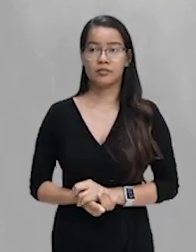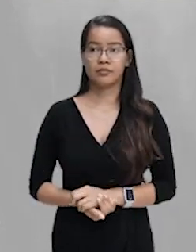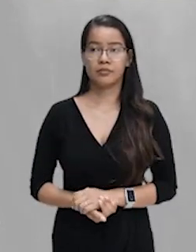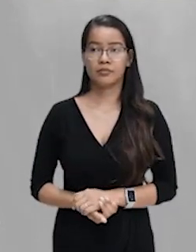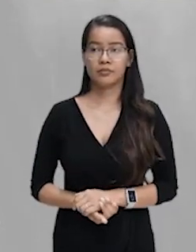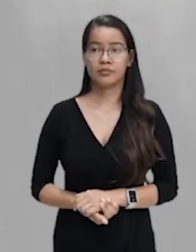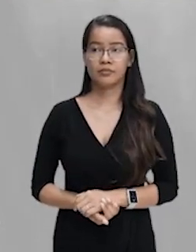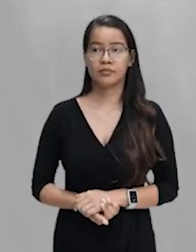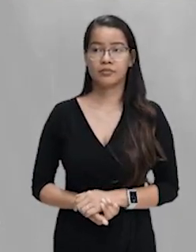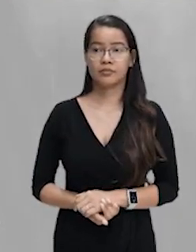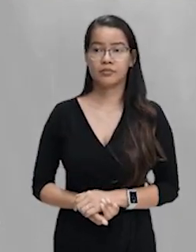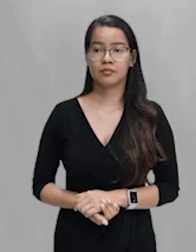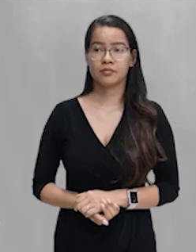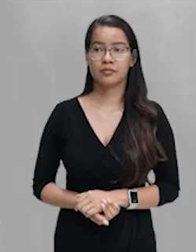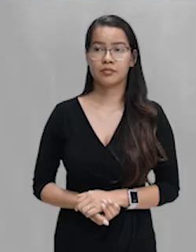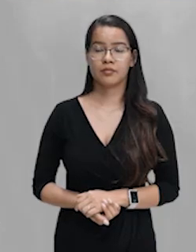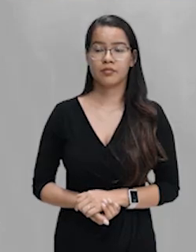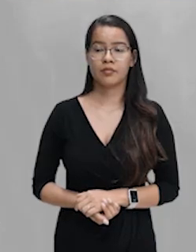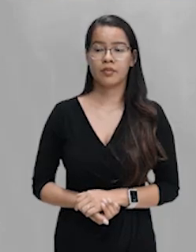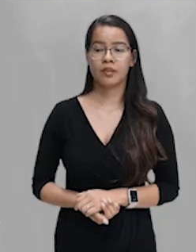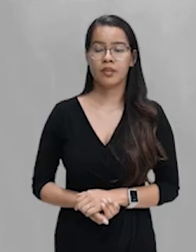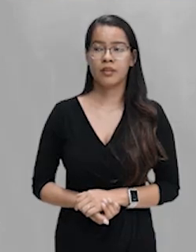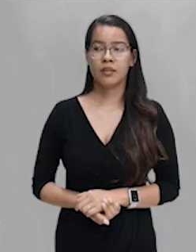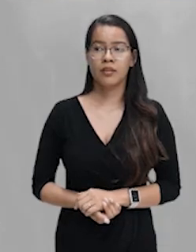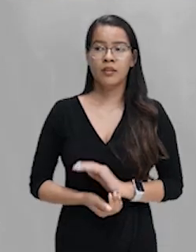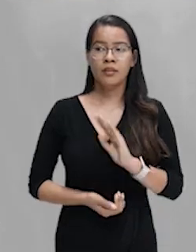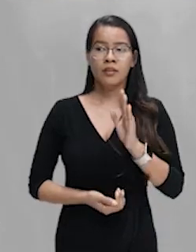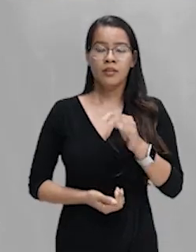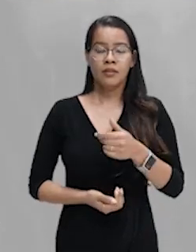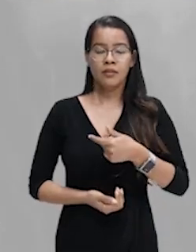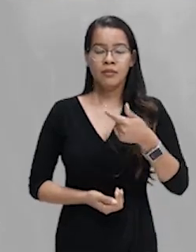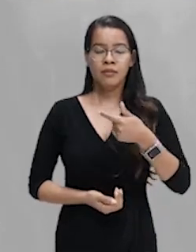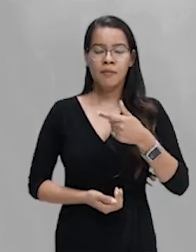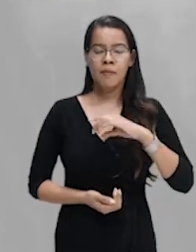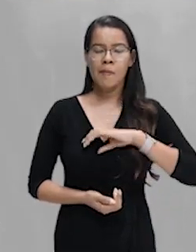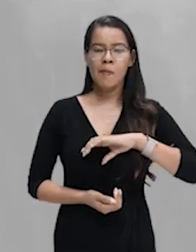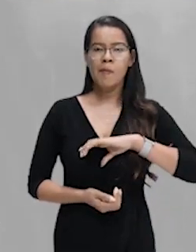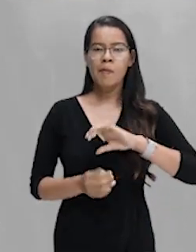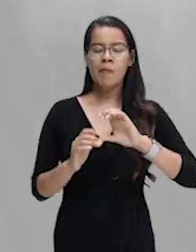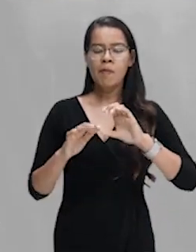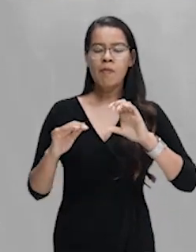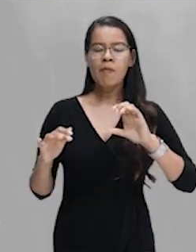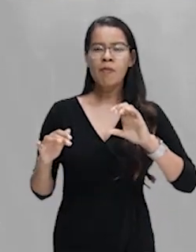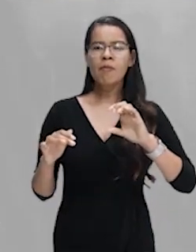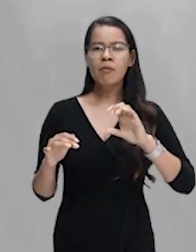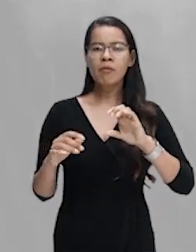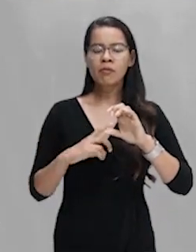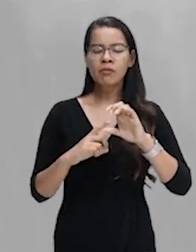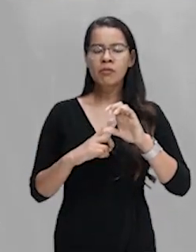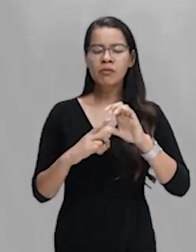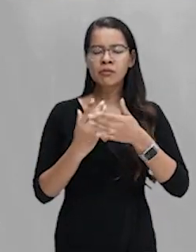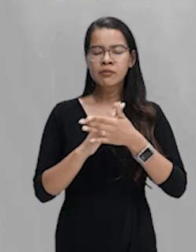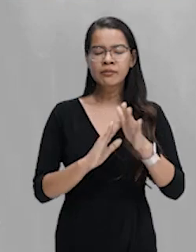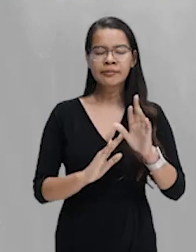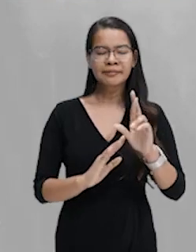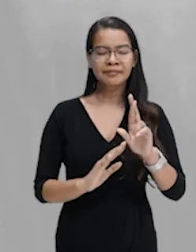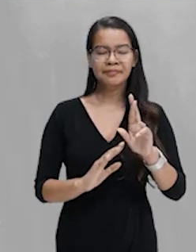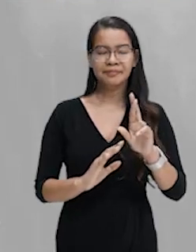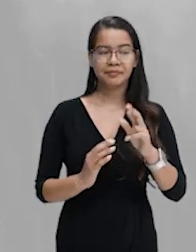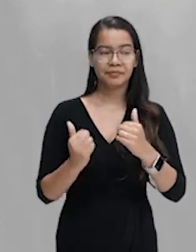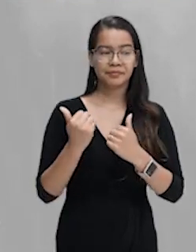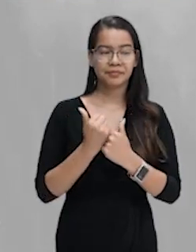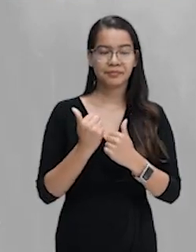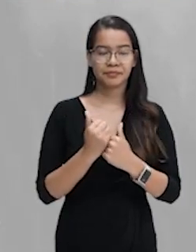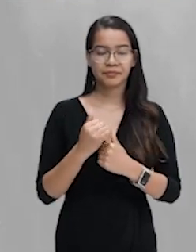Cantar, cantado. Falar, falado. Em segunda conjugação, eu tenho termina em ER, eu substituo por